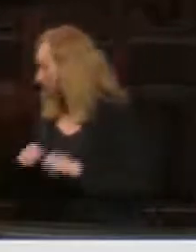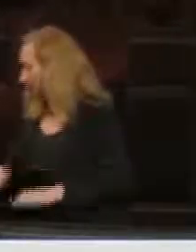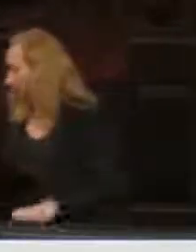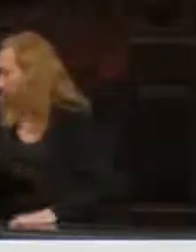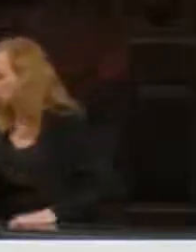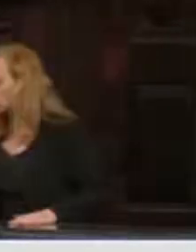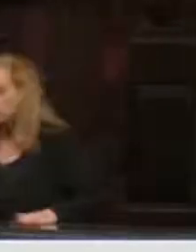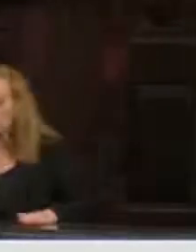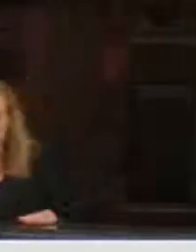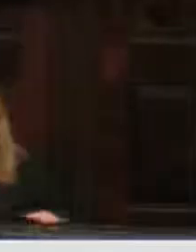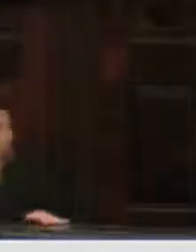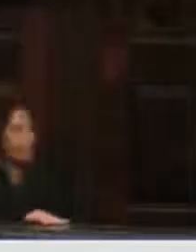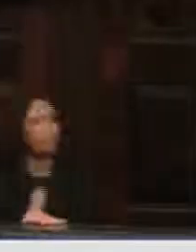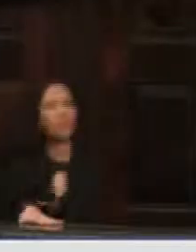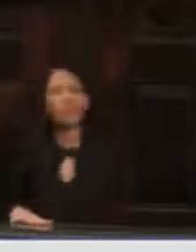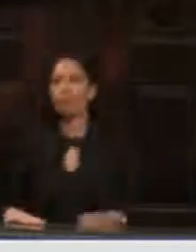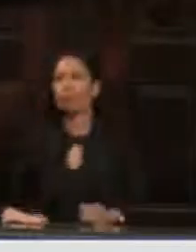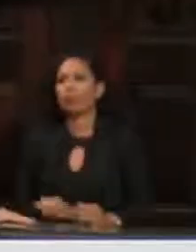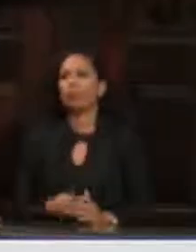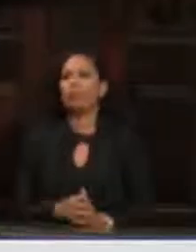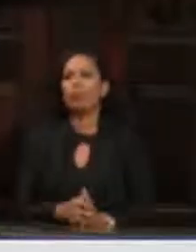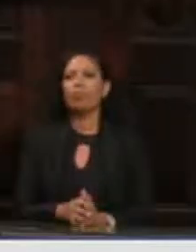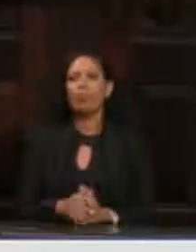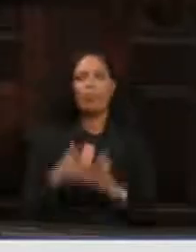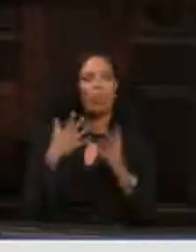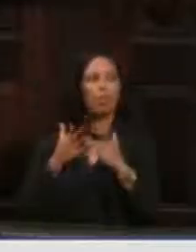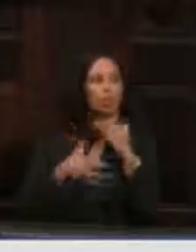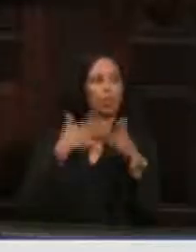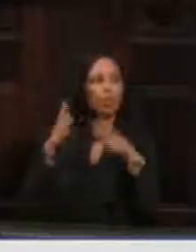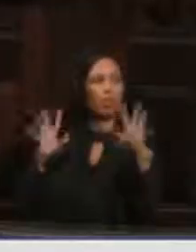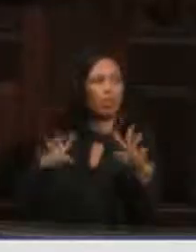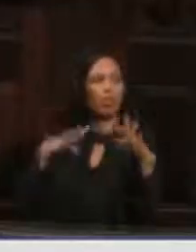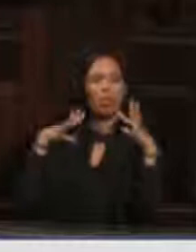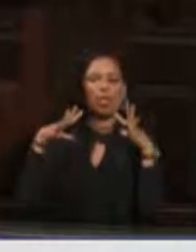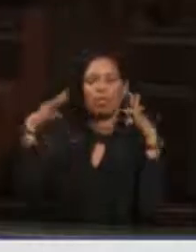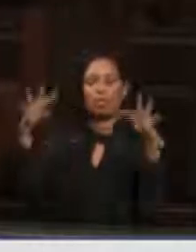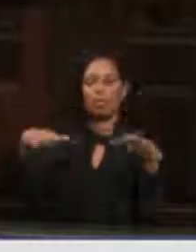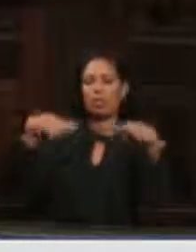fosse o secretário, eu quero atenção do líder de